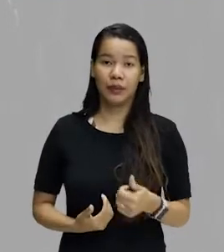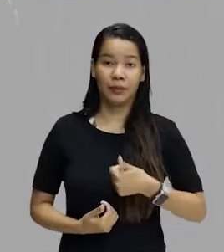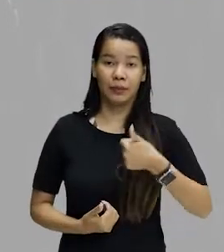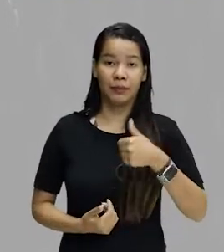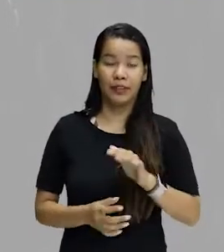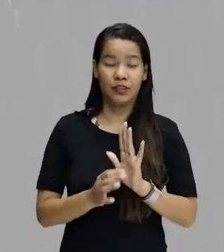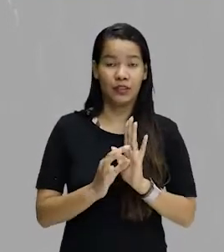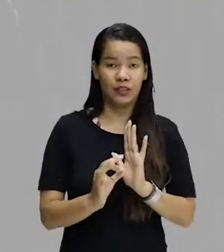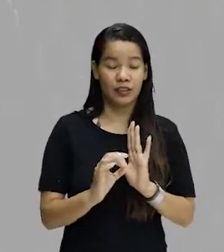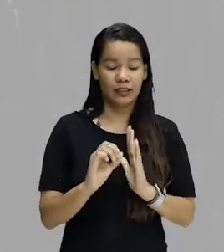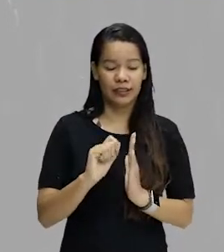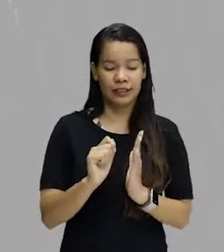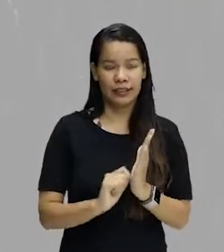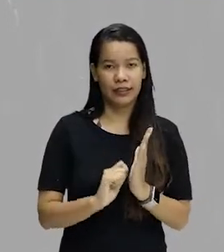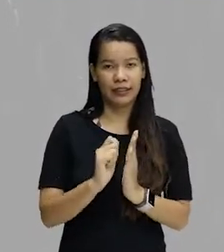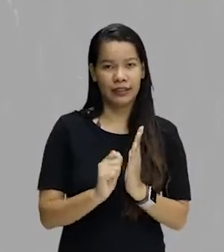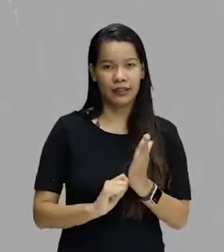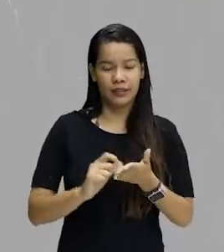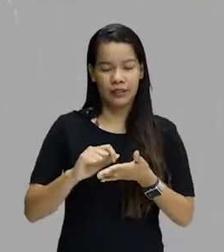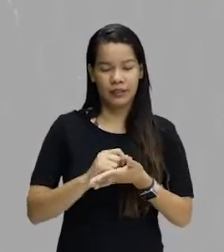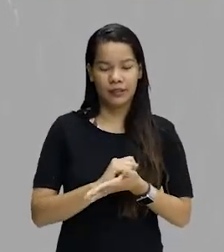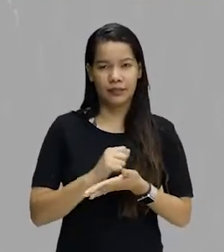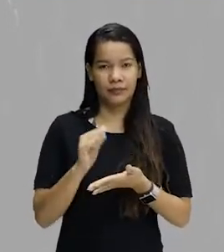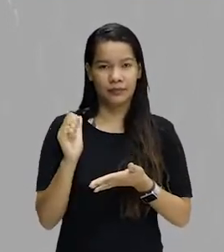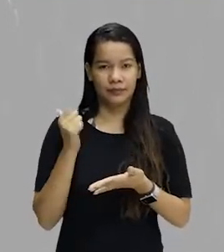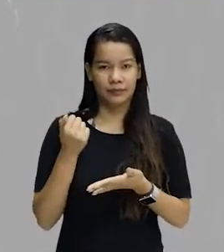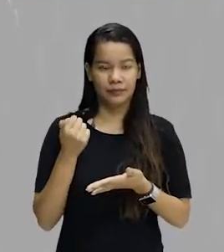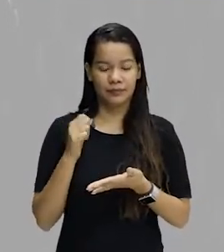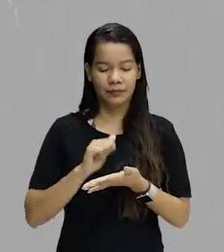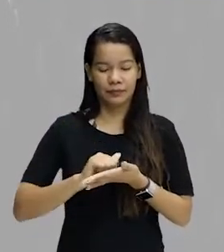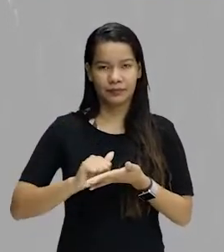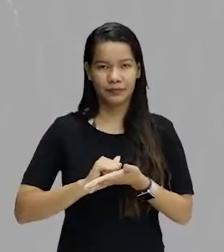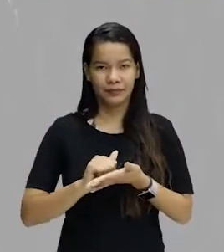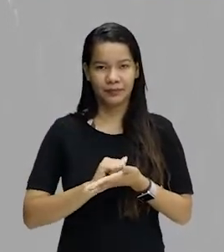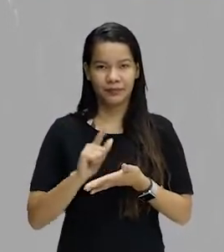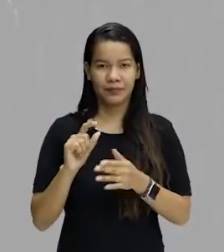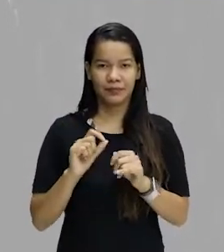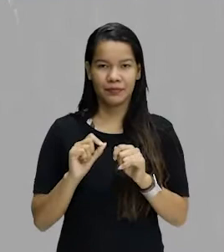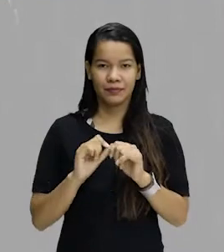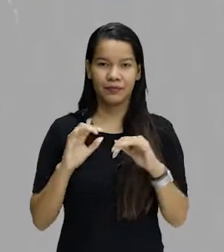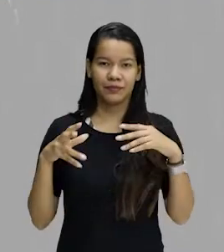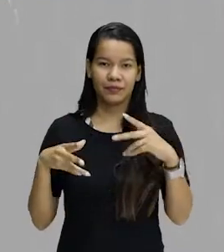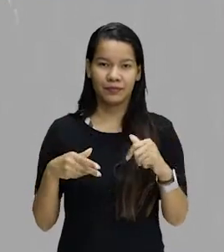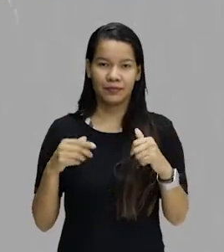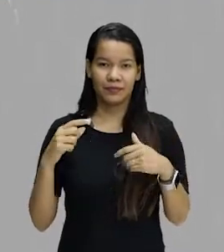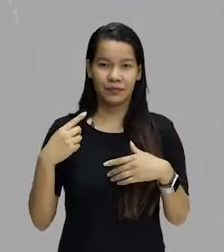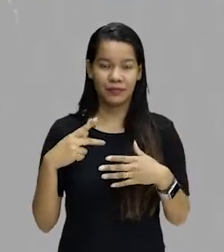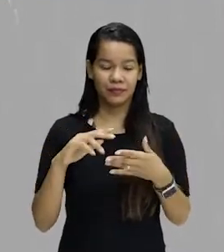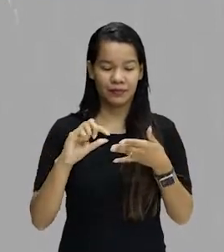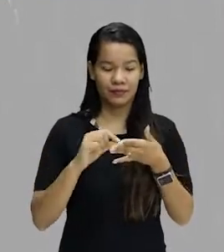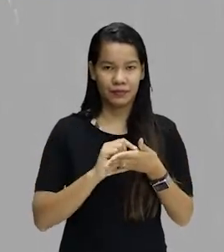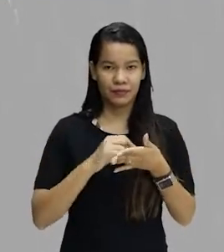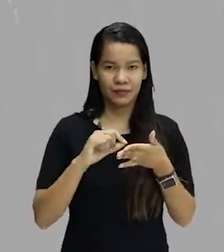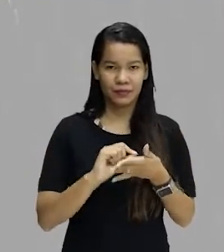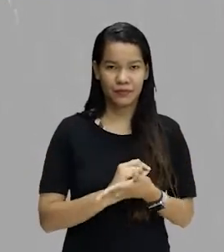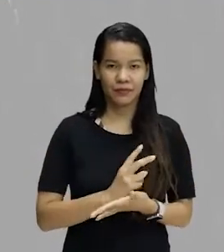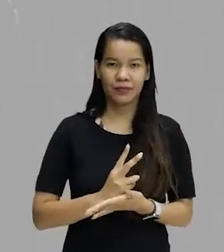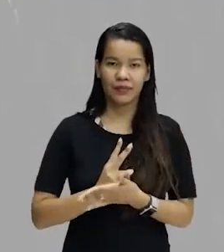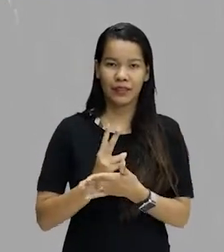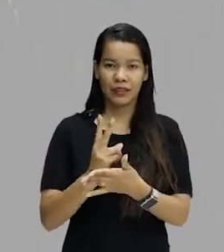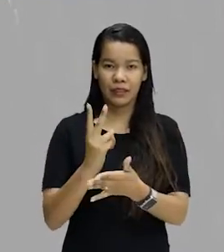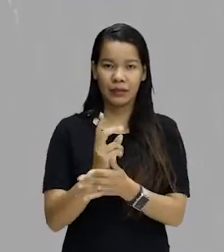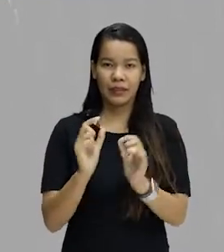dica, caderno, lápis, caneta, borracha, para você fazer suas devidas anotações. E sempre que